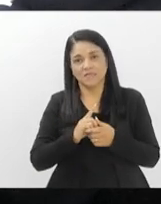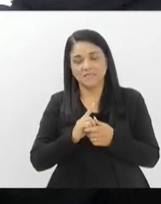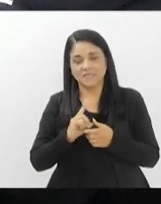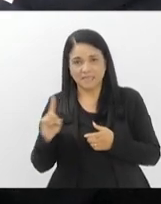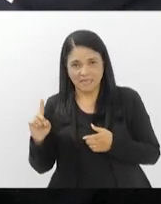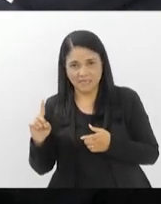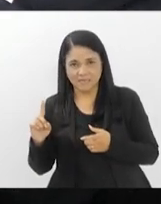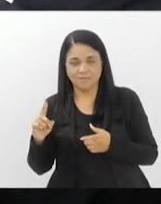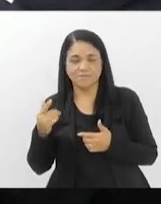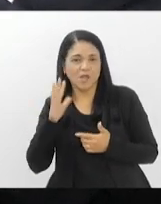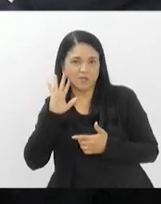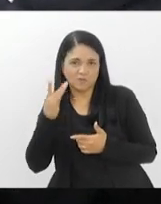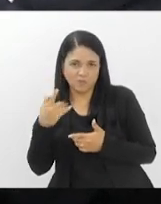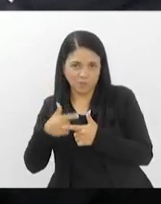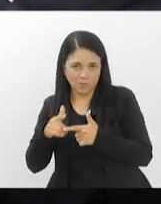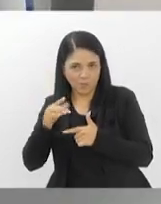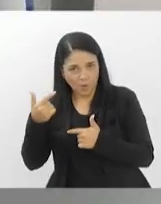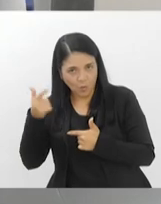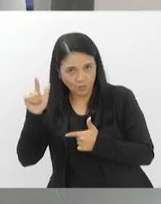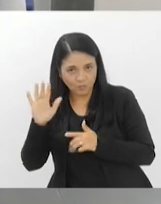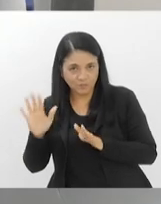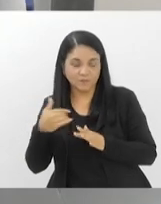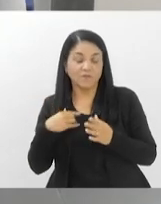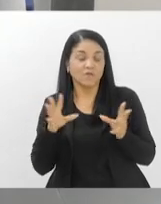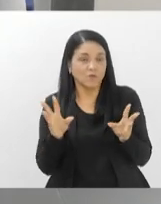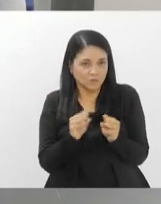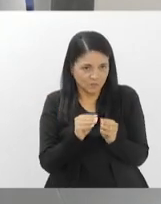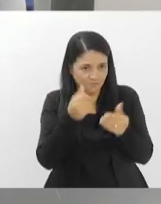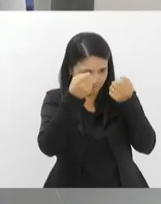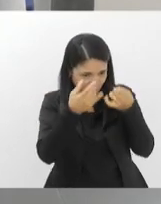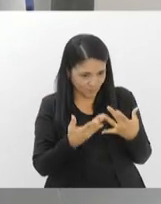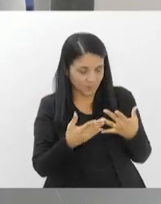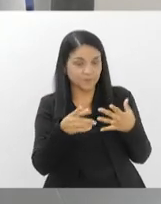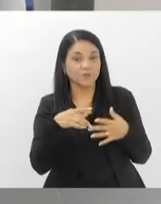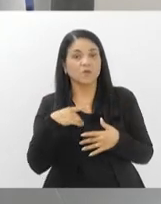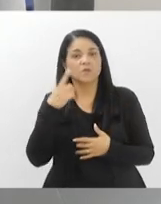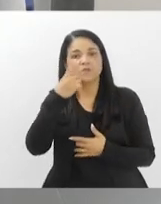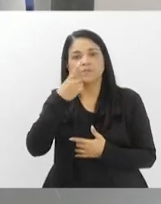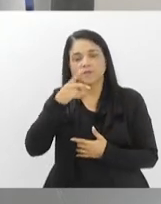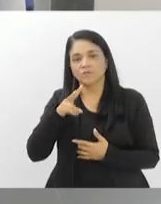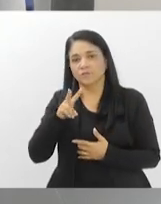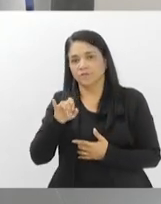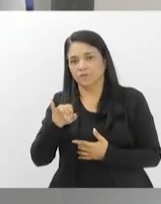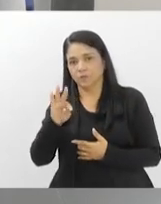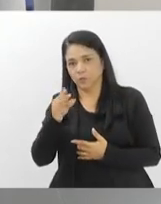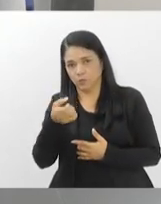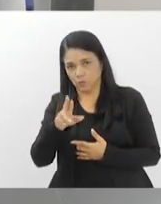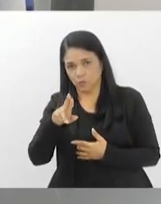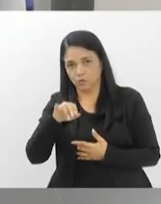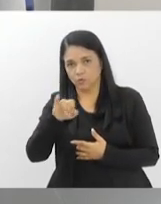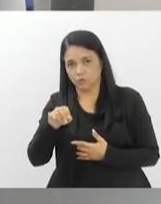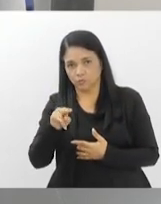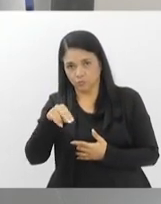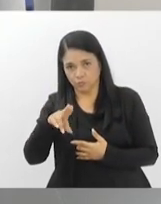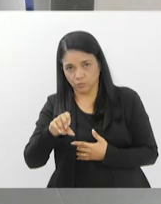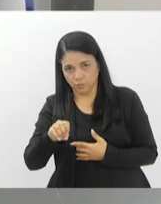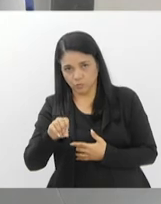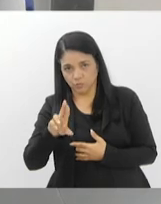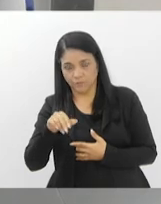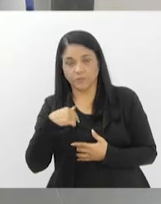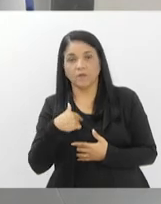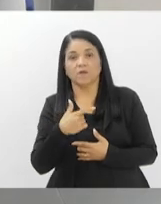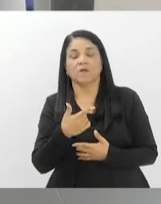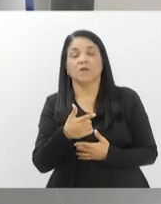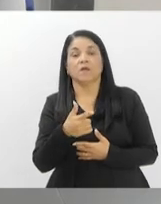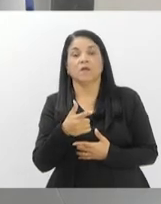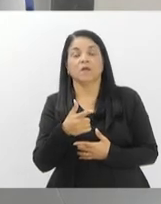questão. Vou resumir para Vossa Excelência. O deputado Vitor Júnior apresenta um 21. O 21. O